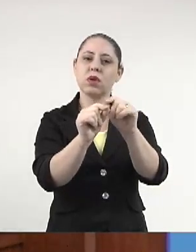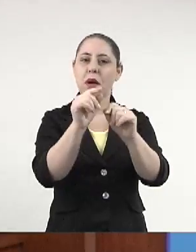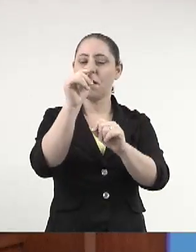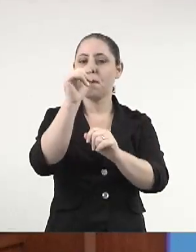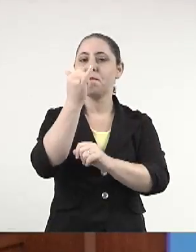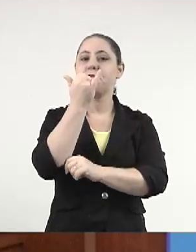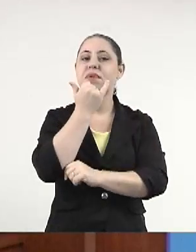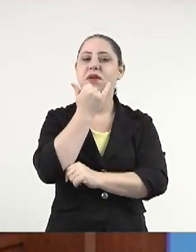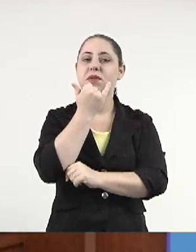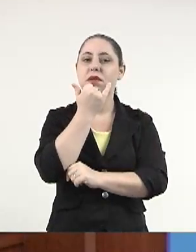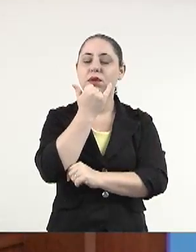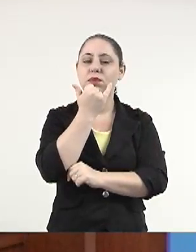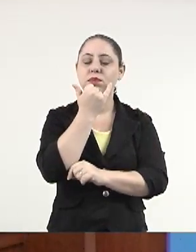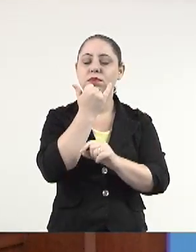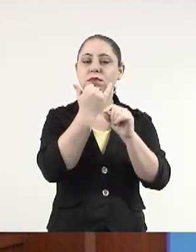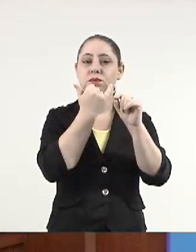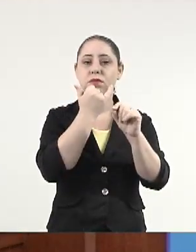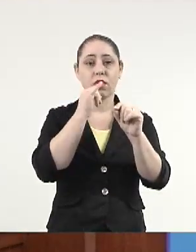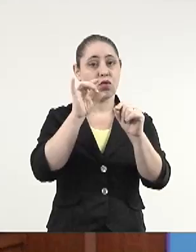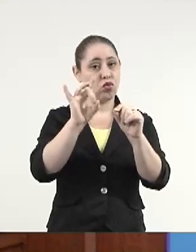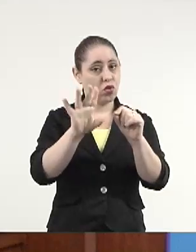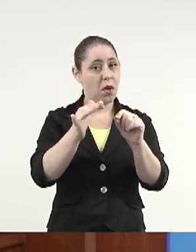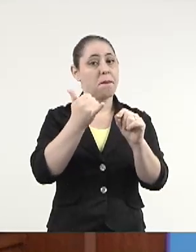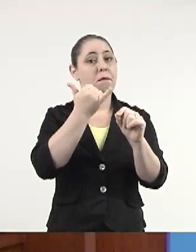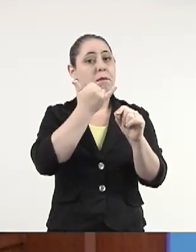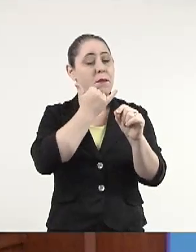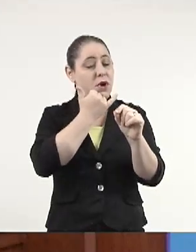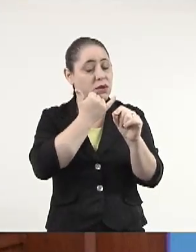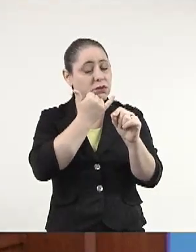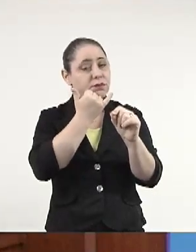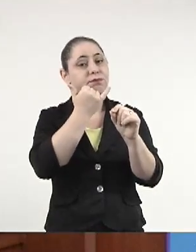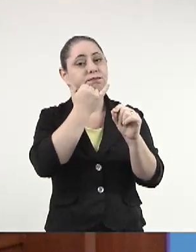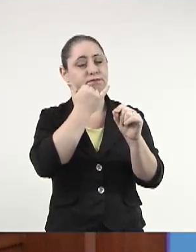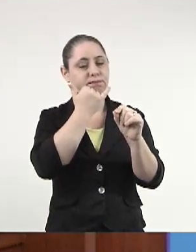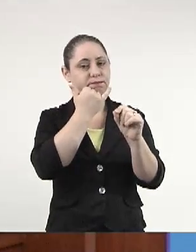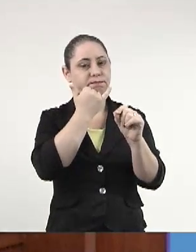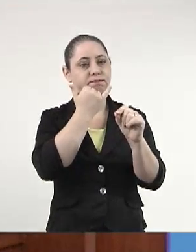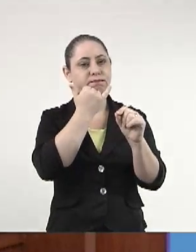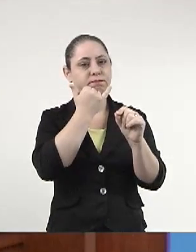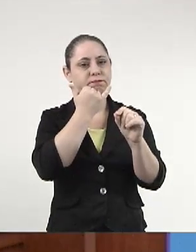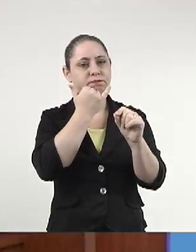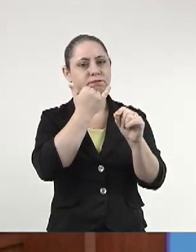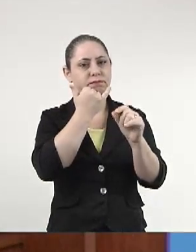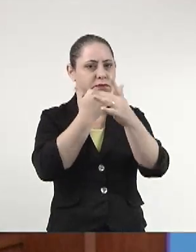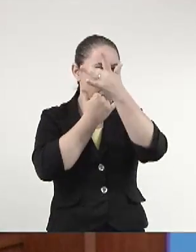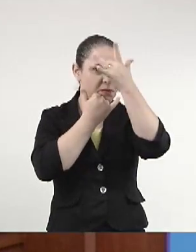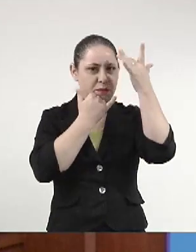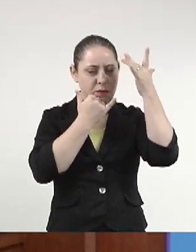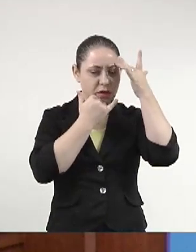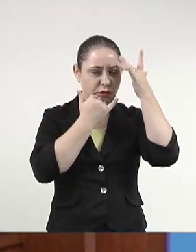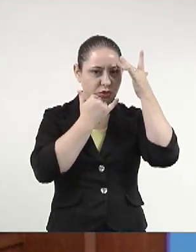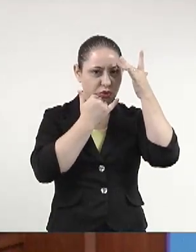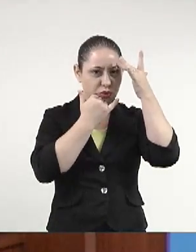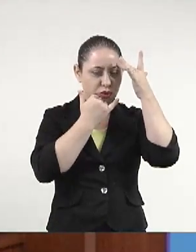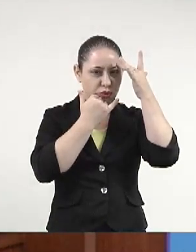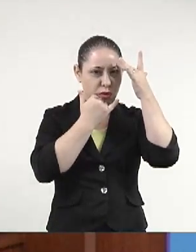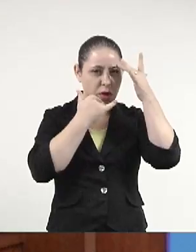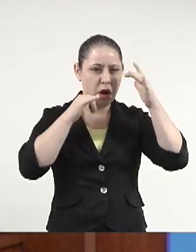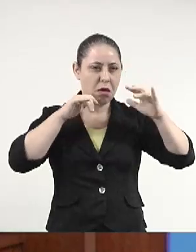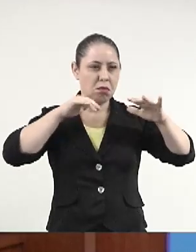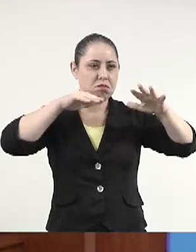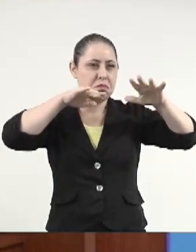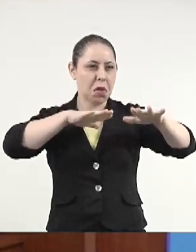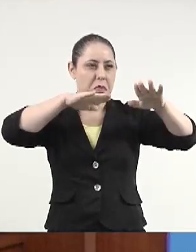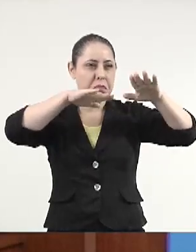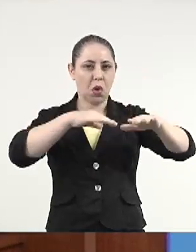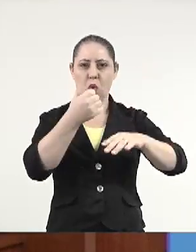anistia, vejam só, anistia aos golpistas do dia 8